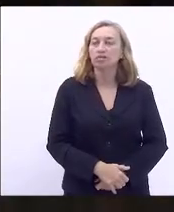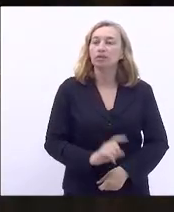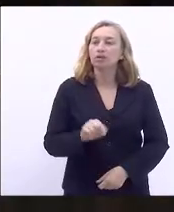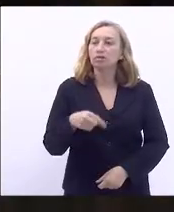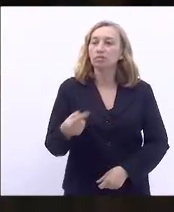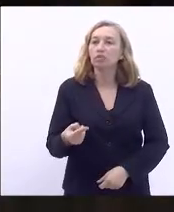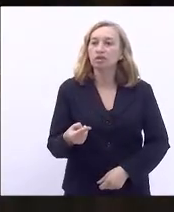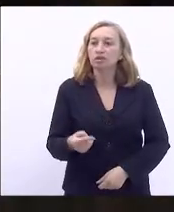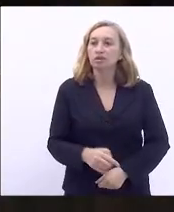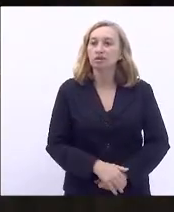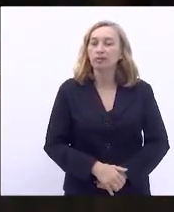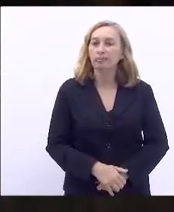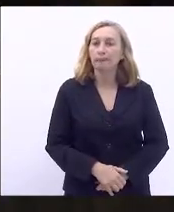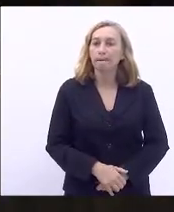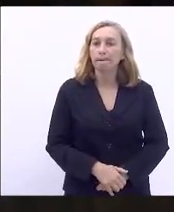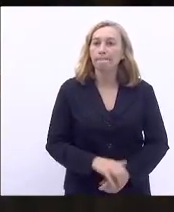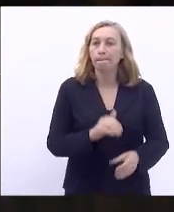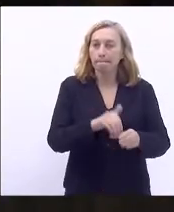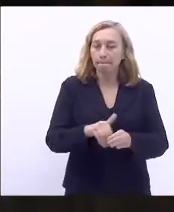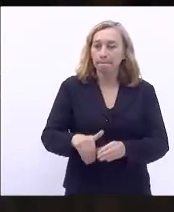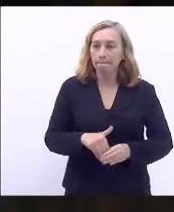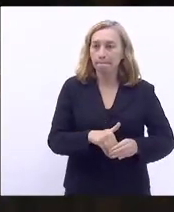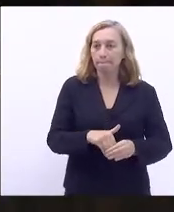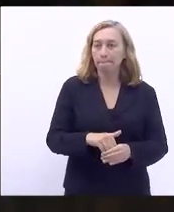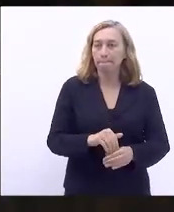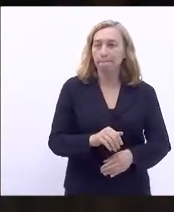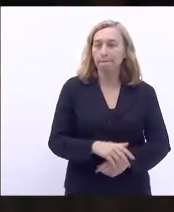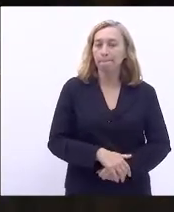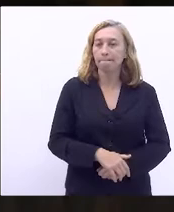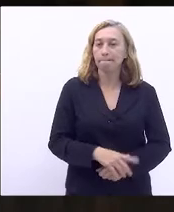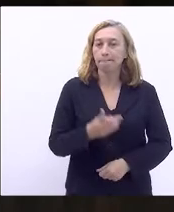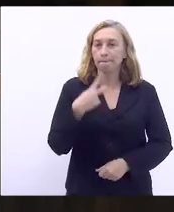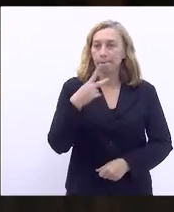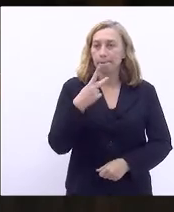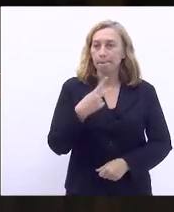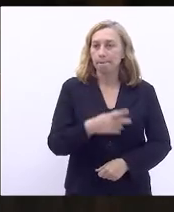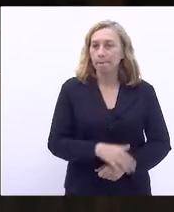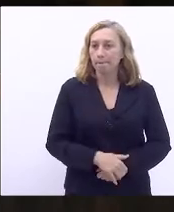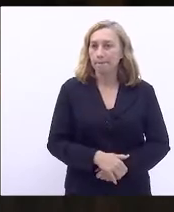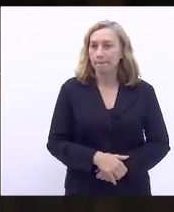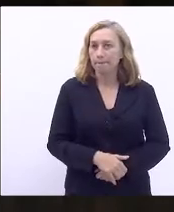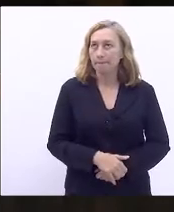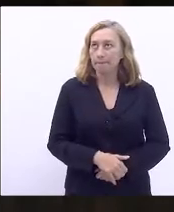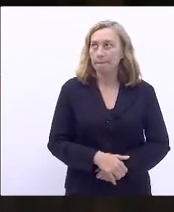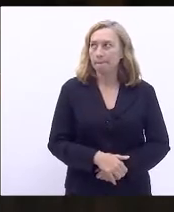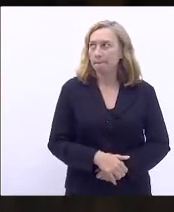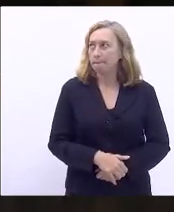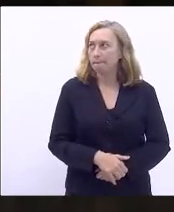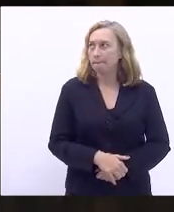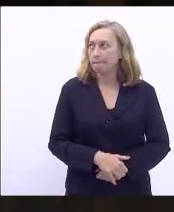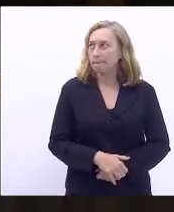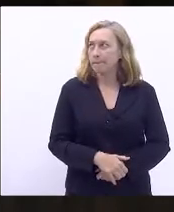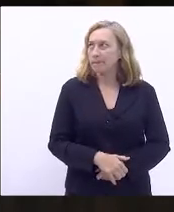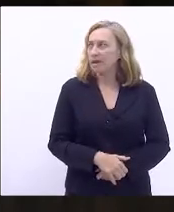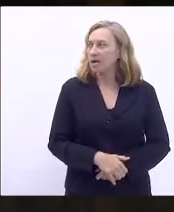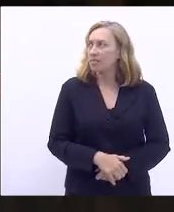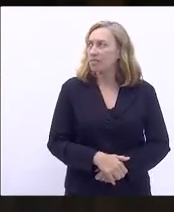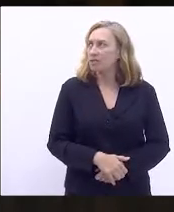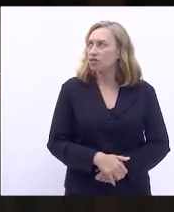seguida, vamos à votação. Vou cantar o voto. Estão presentes aqui,